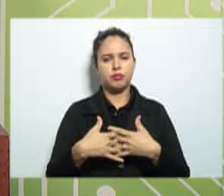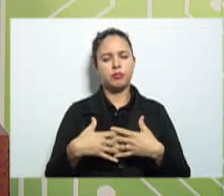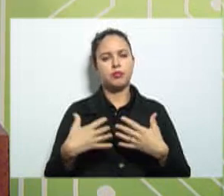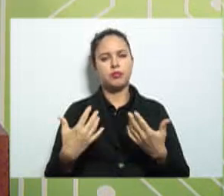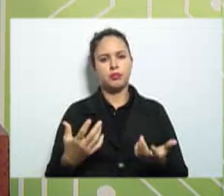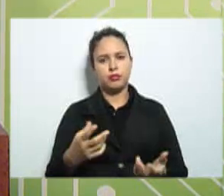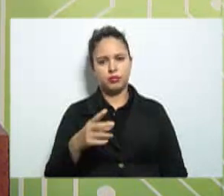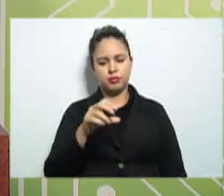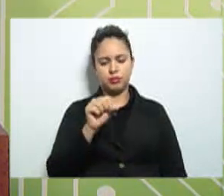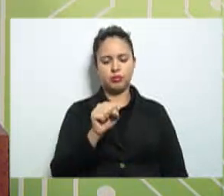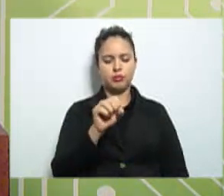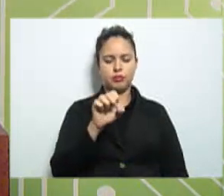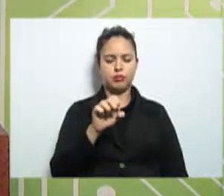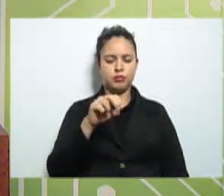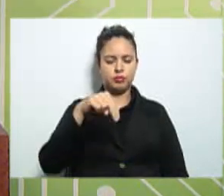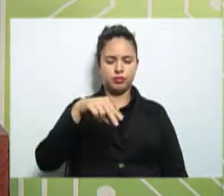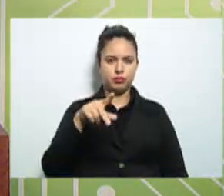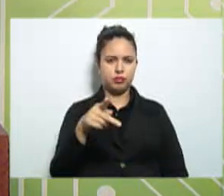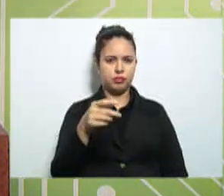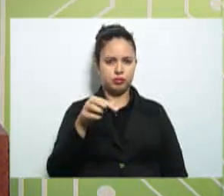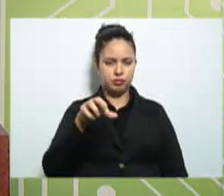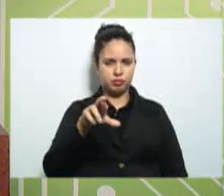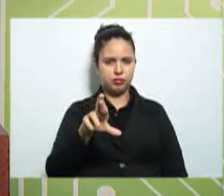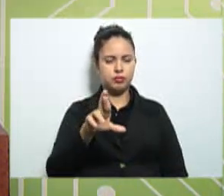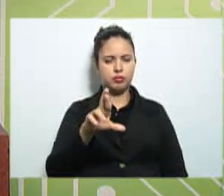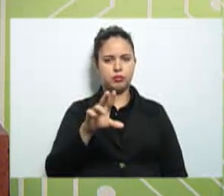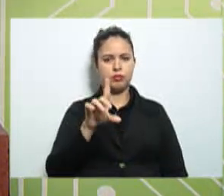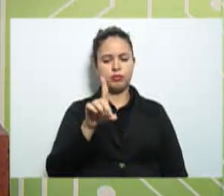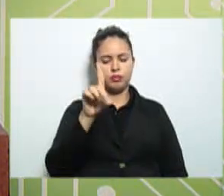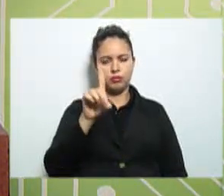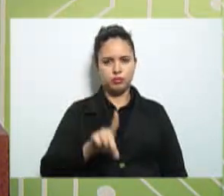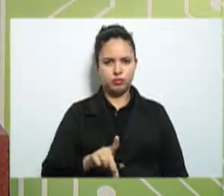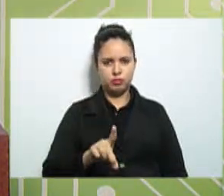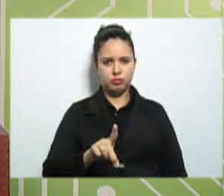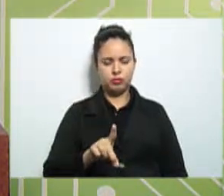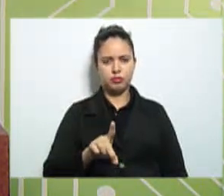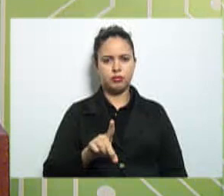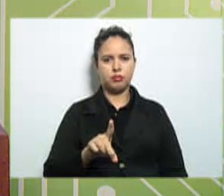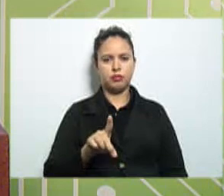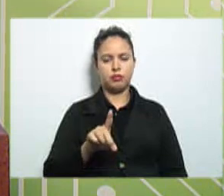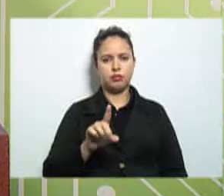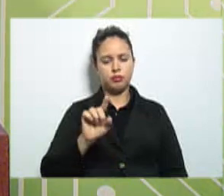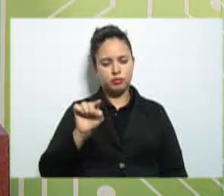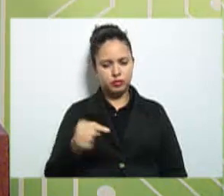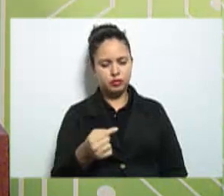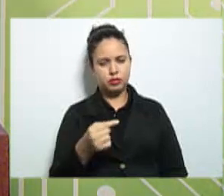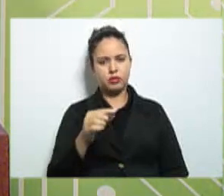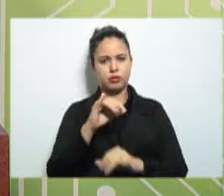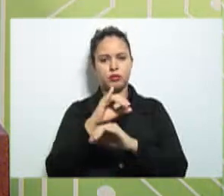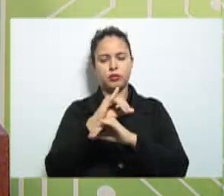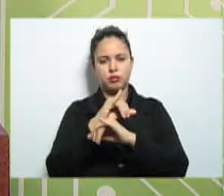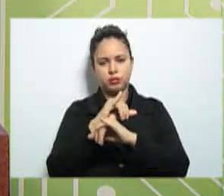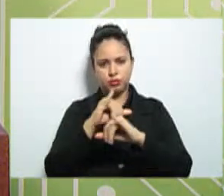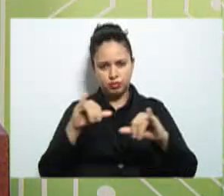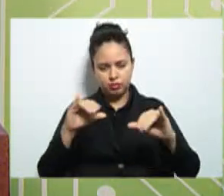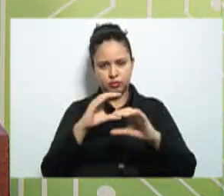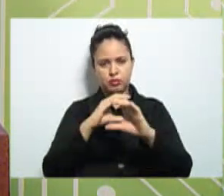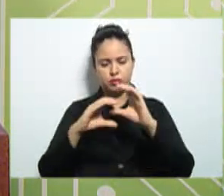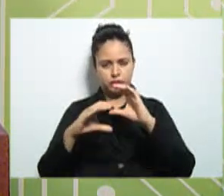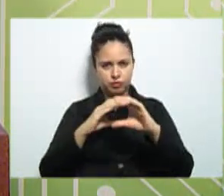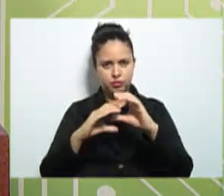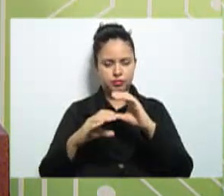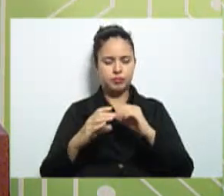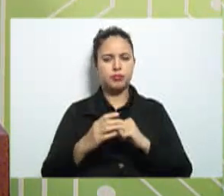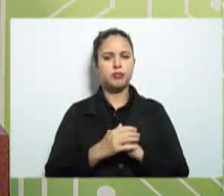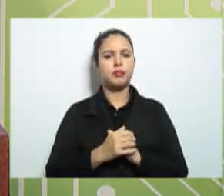senhor diretor, vírgula. Dentro do texto, comunico vossa senhoria, tá? E